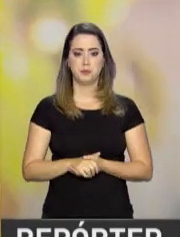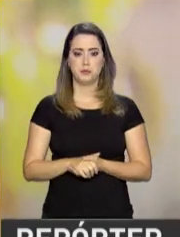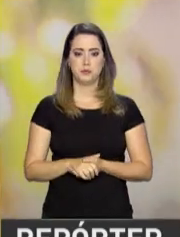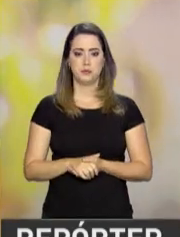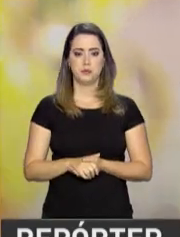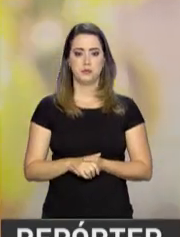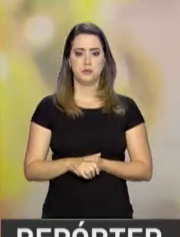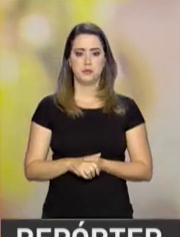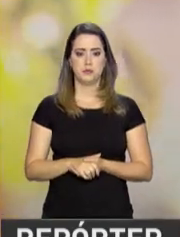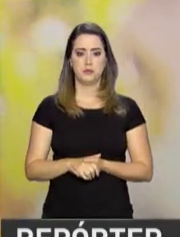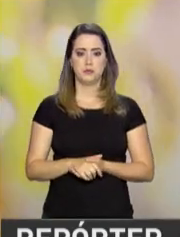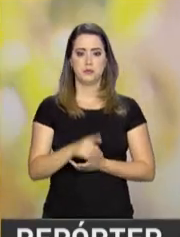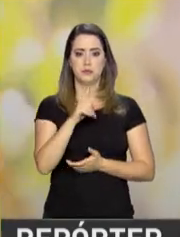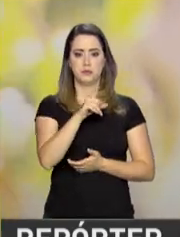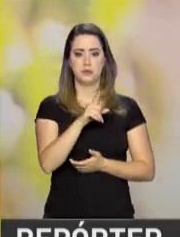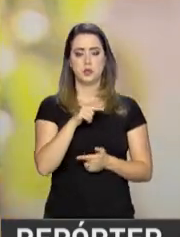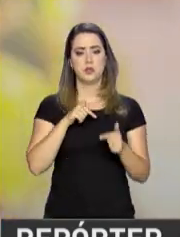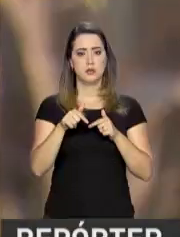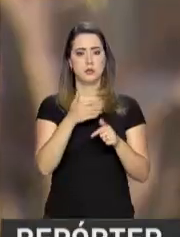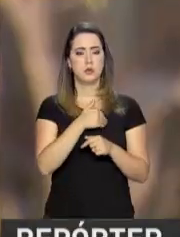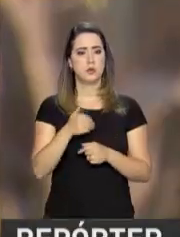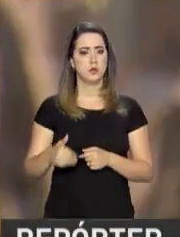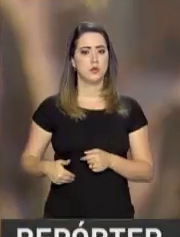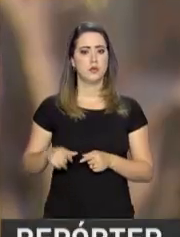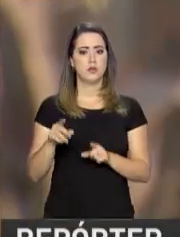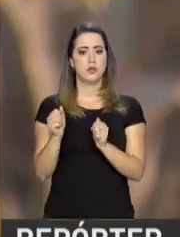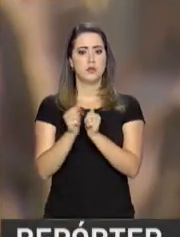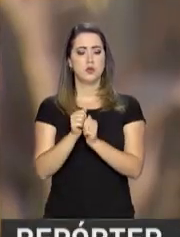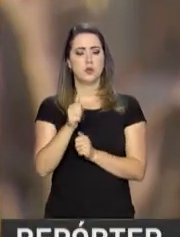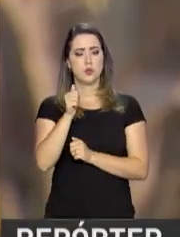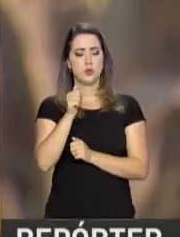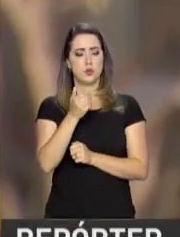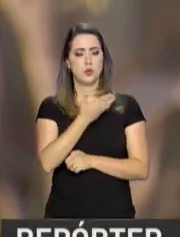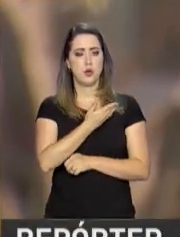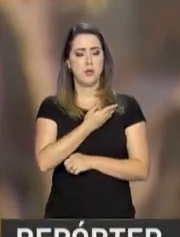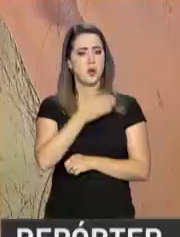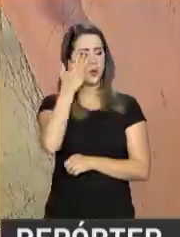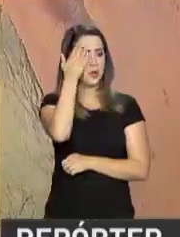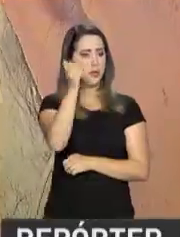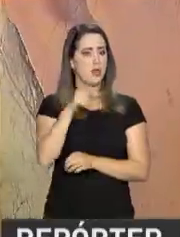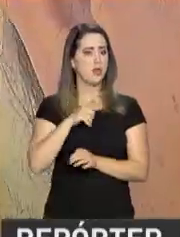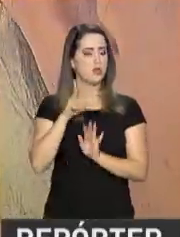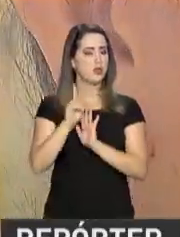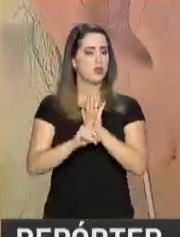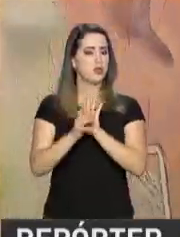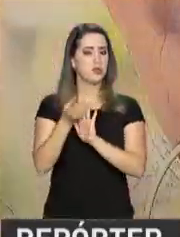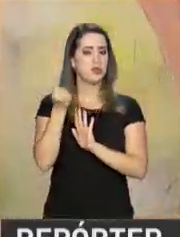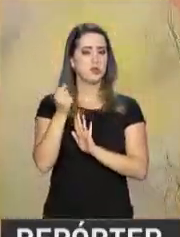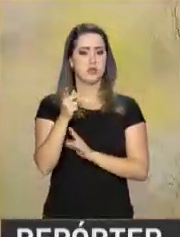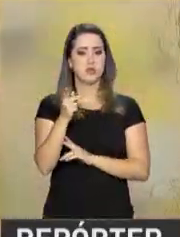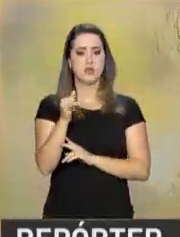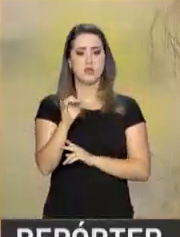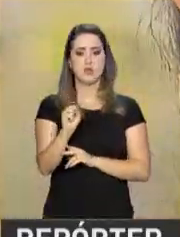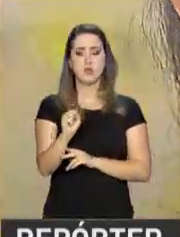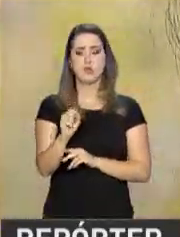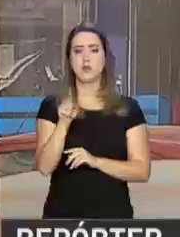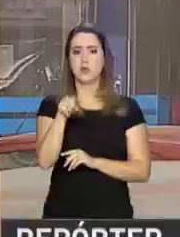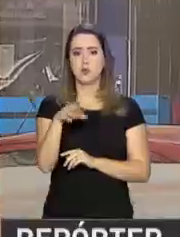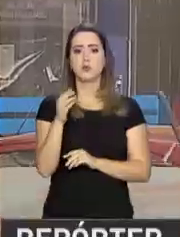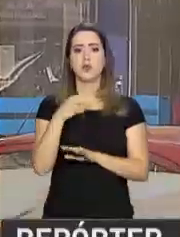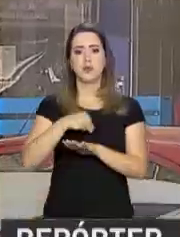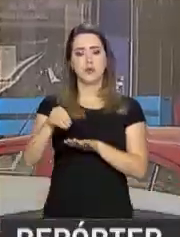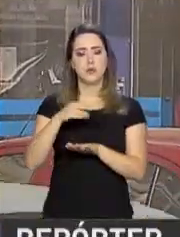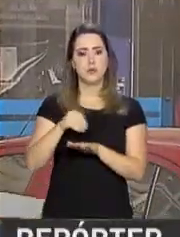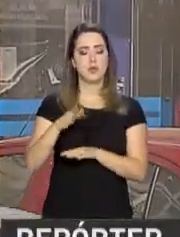a funcionária pública é digna ea sua amiga rosilda não sabiam quem tinha direito ao saque a notícia